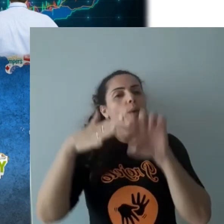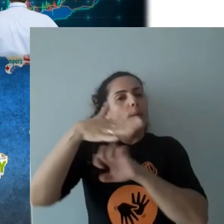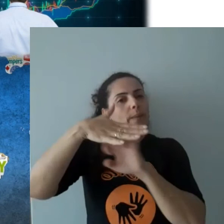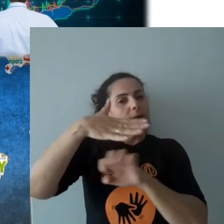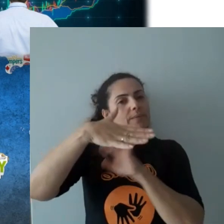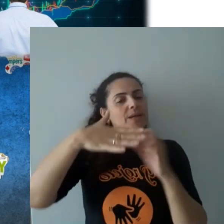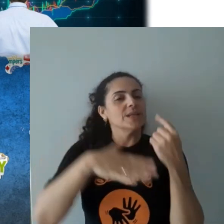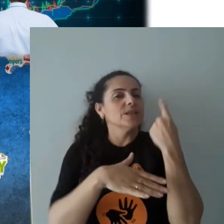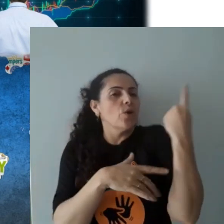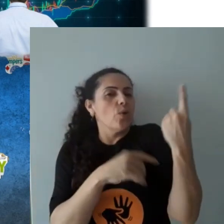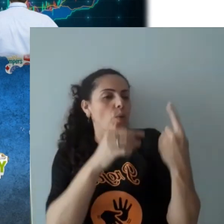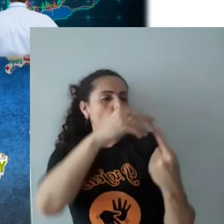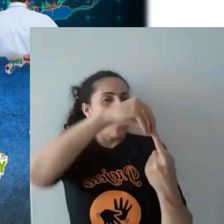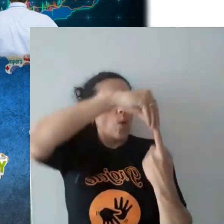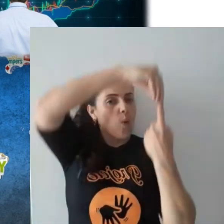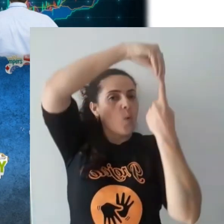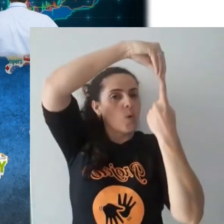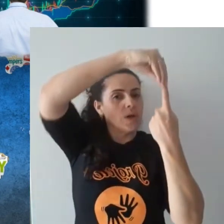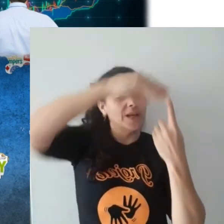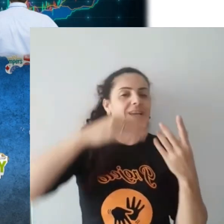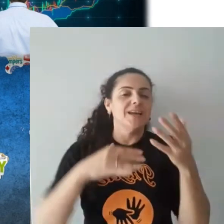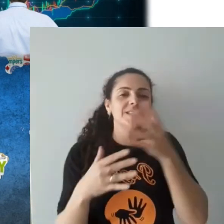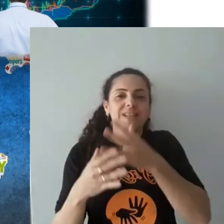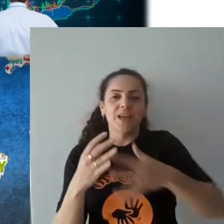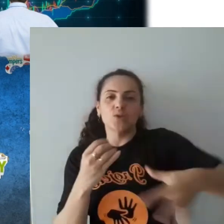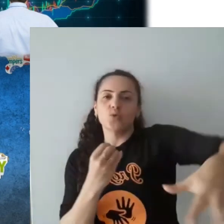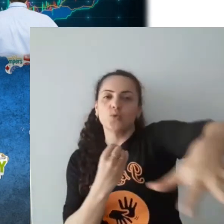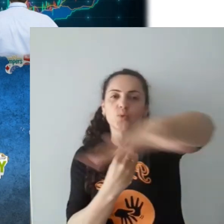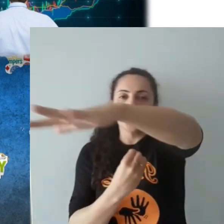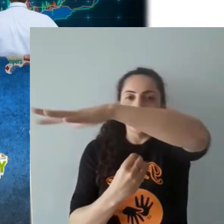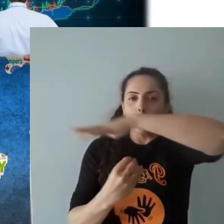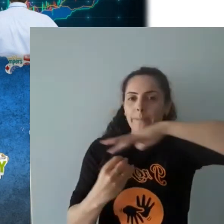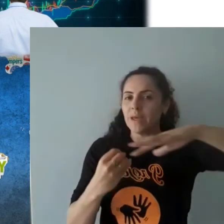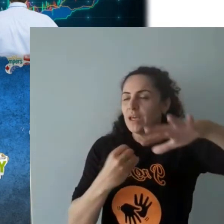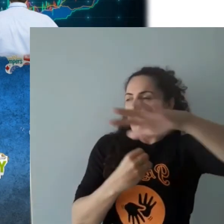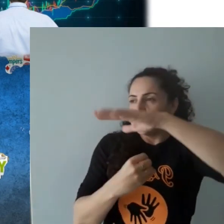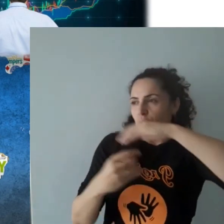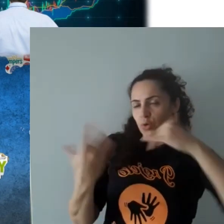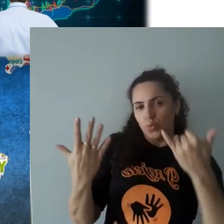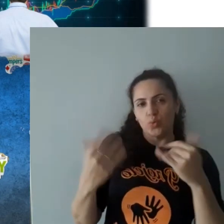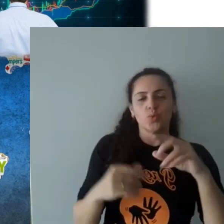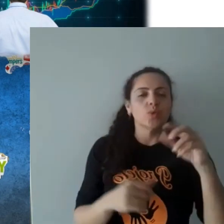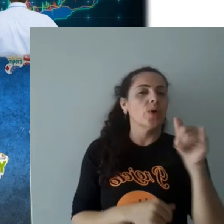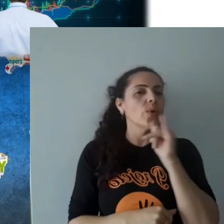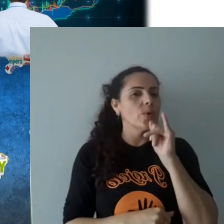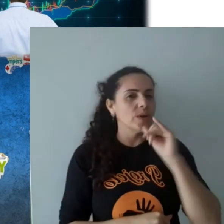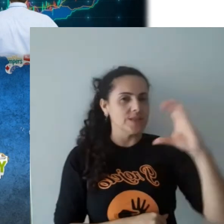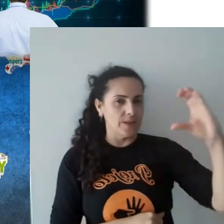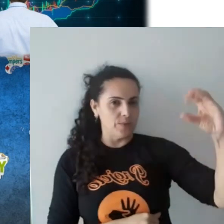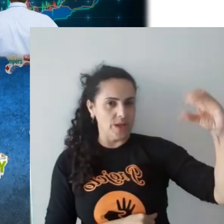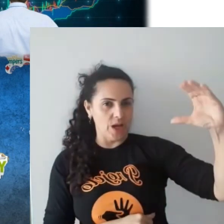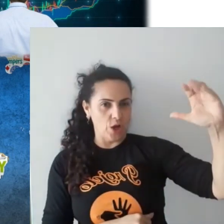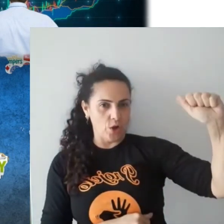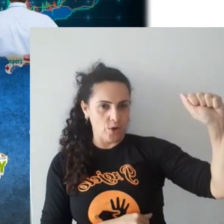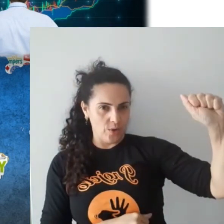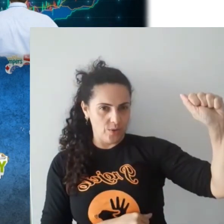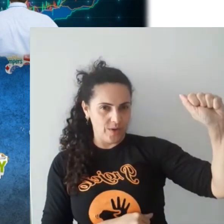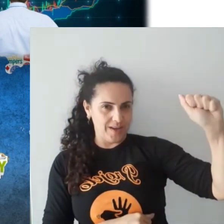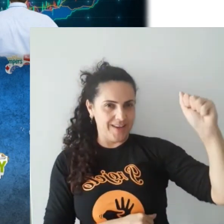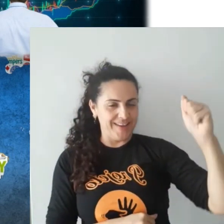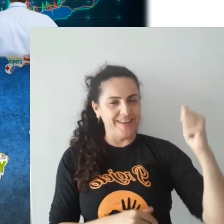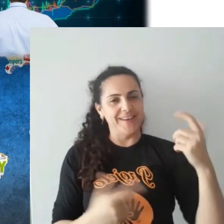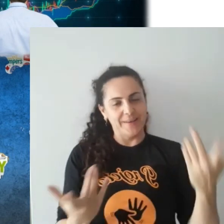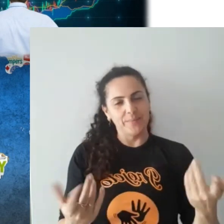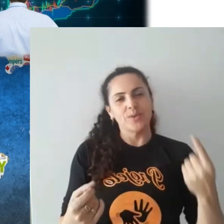imagem mostrava a Coca-Cola para vocês, né? A Coca-Cola a gente pode sim afirmar que é um monopólio, porque hoje dificilmente